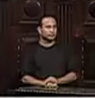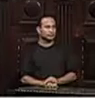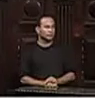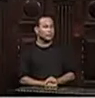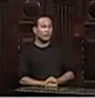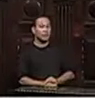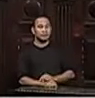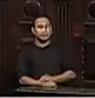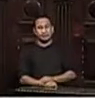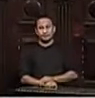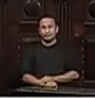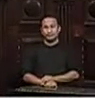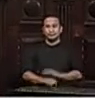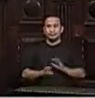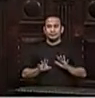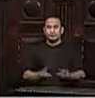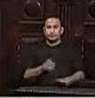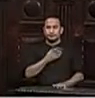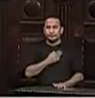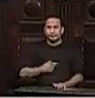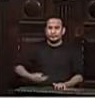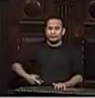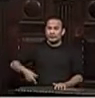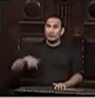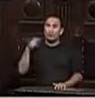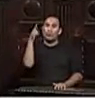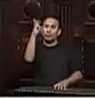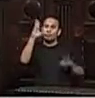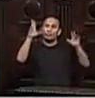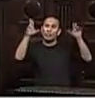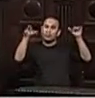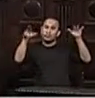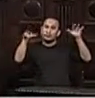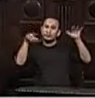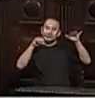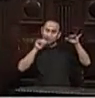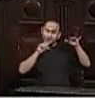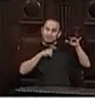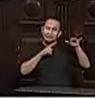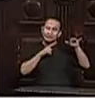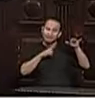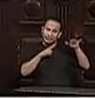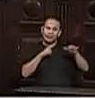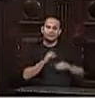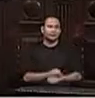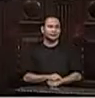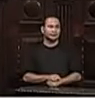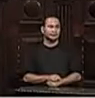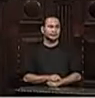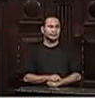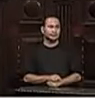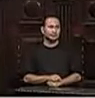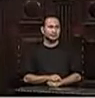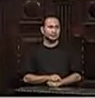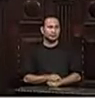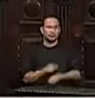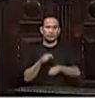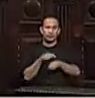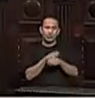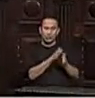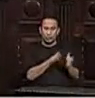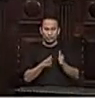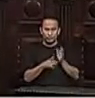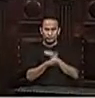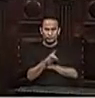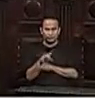Então, senhor presidente, essa é uma questão que tem que estar na ordem do